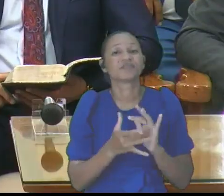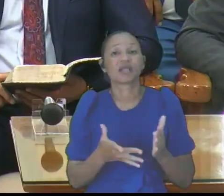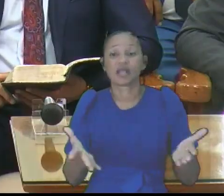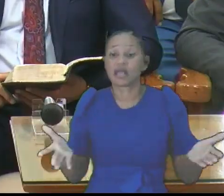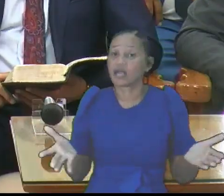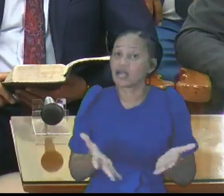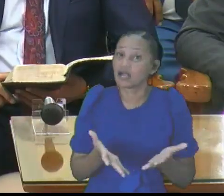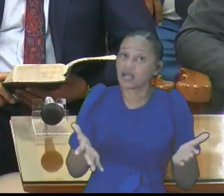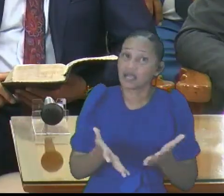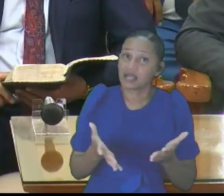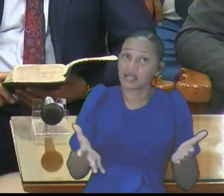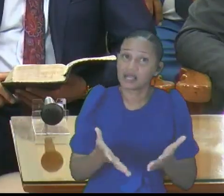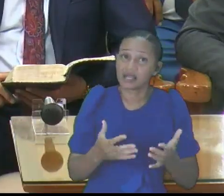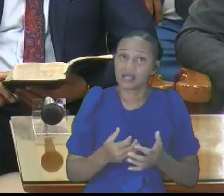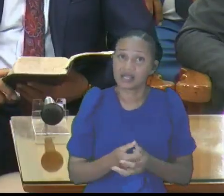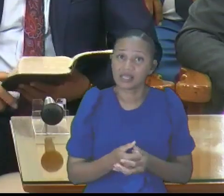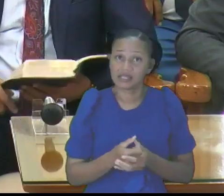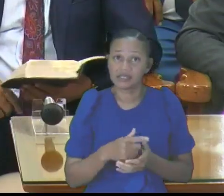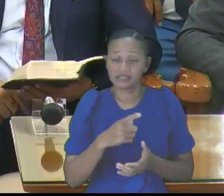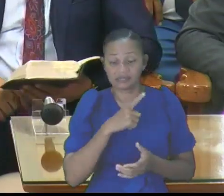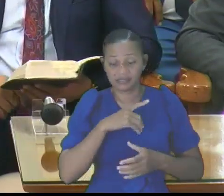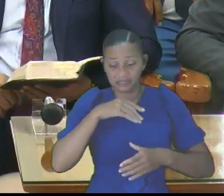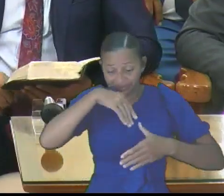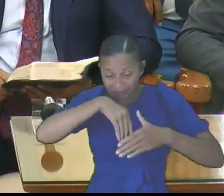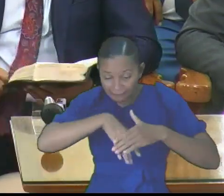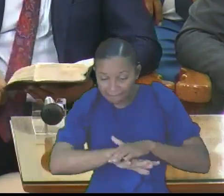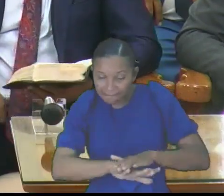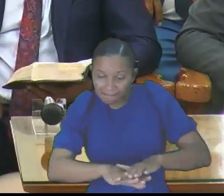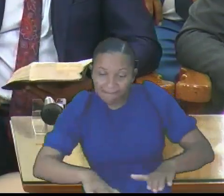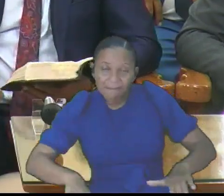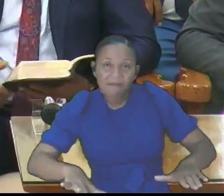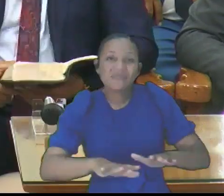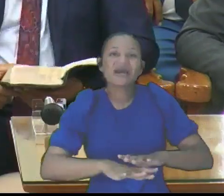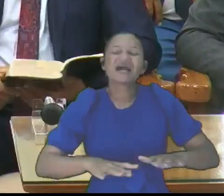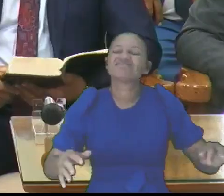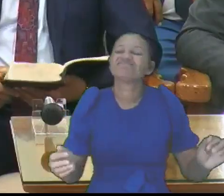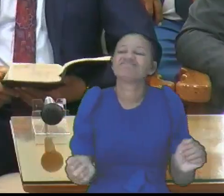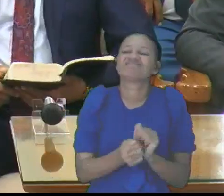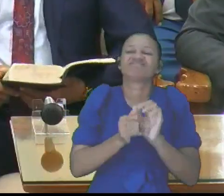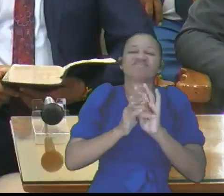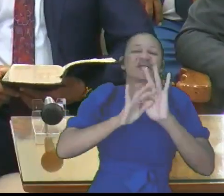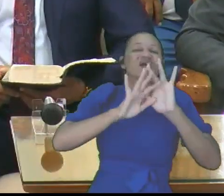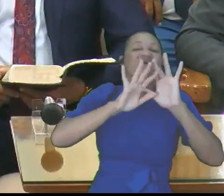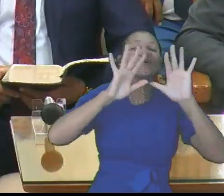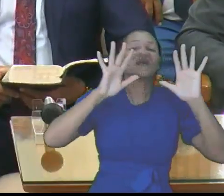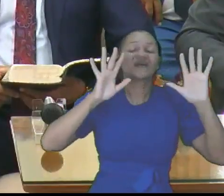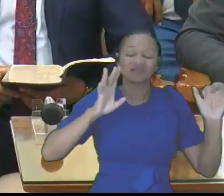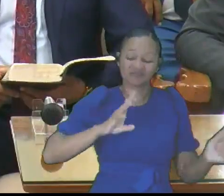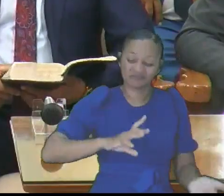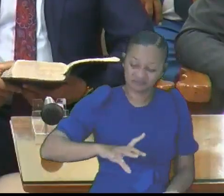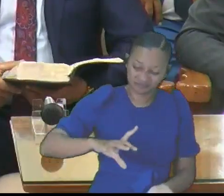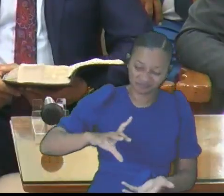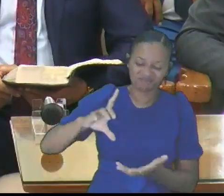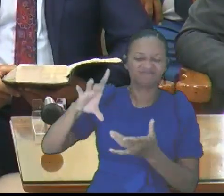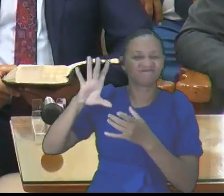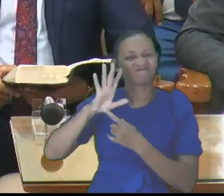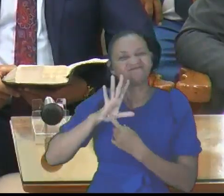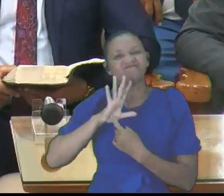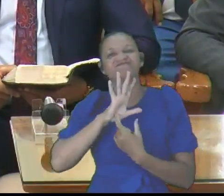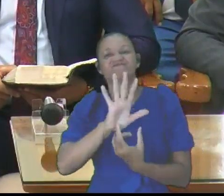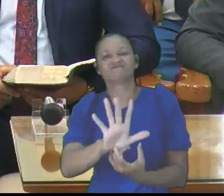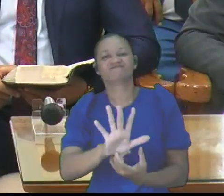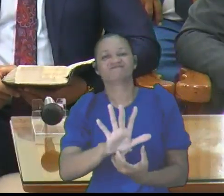Agora, debaixo da pele de texugo, a glória de Deus se